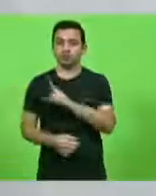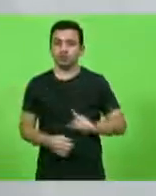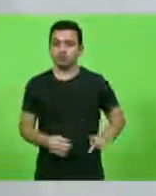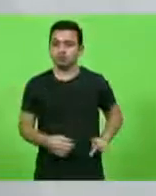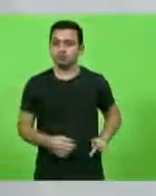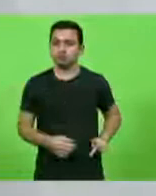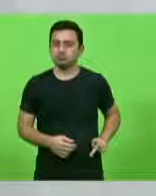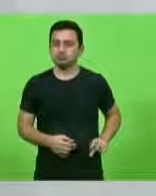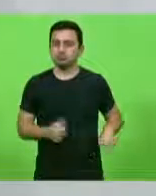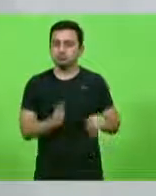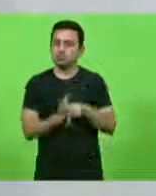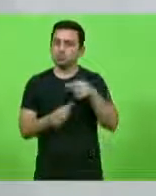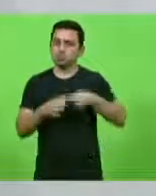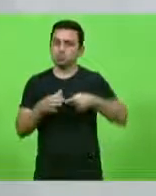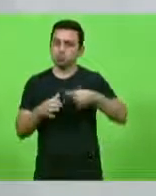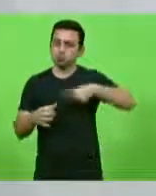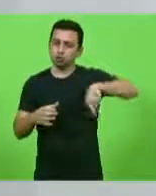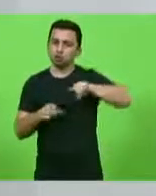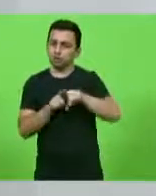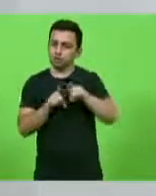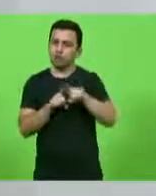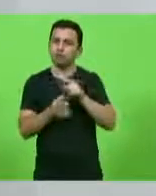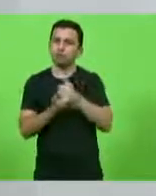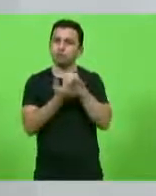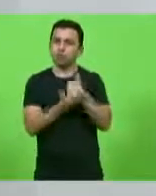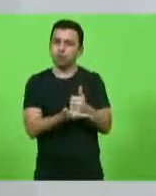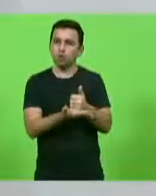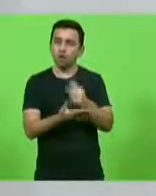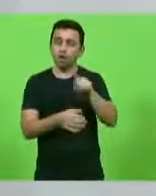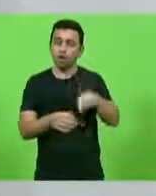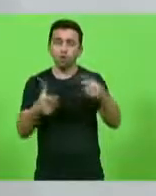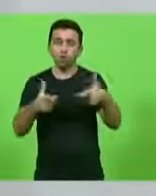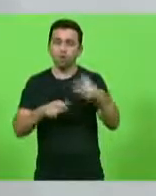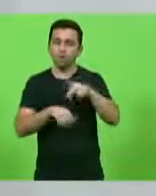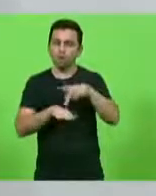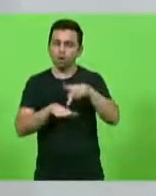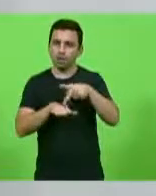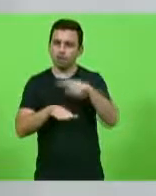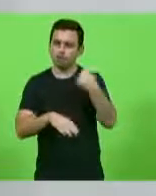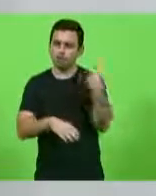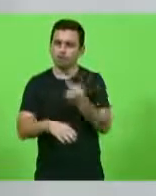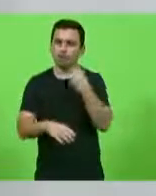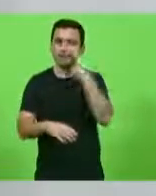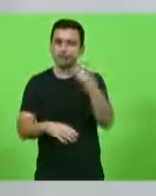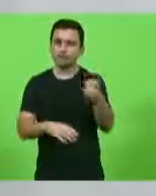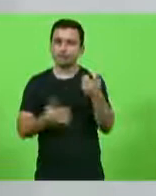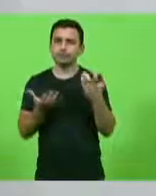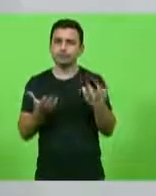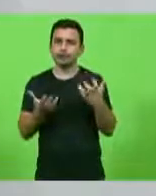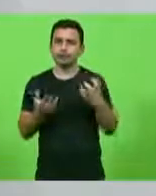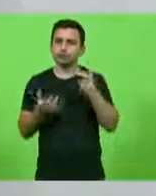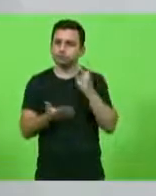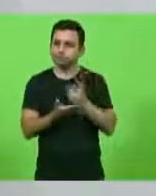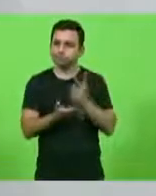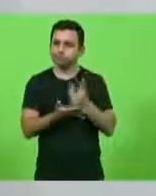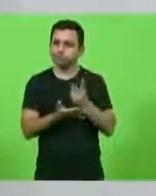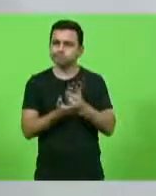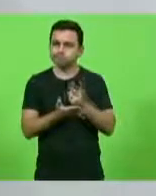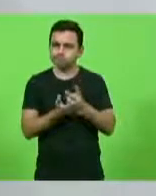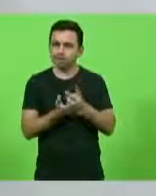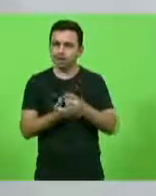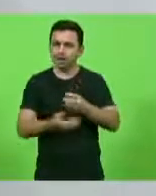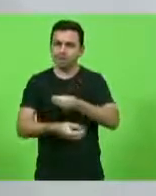conosco. A gente é de uma região pesqueira também, da região de Penha. Então, nós temos muito interesse de manter a atividade da